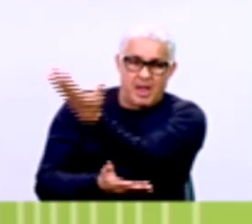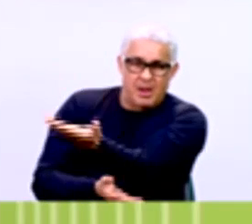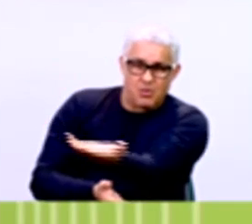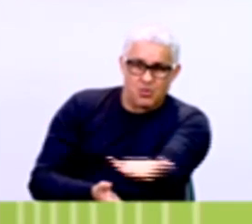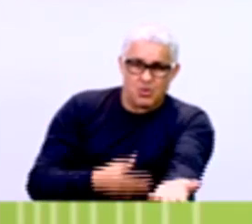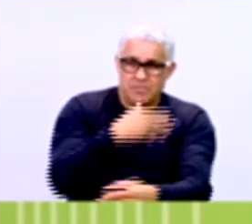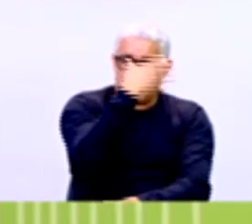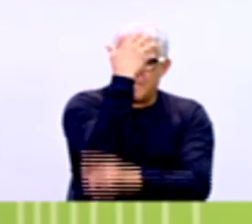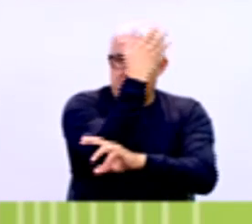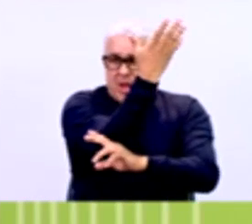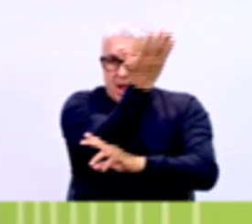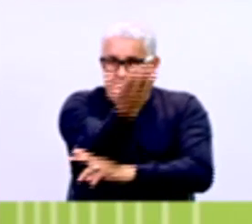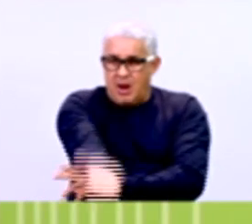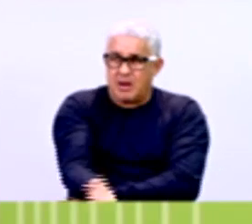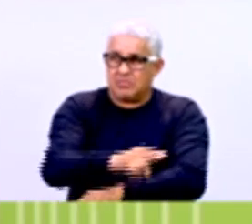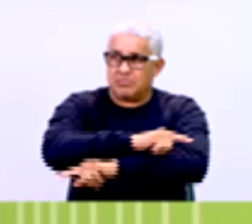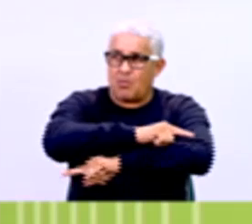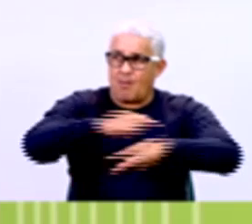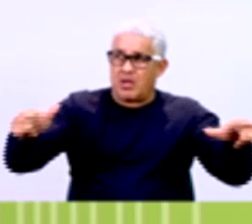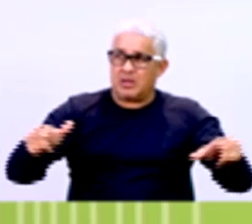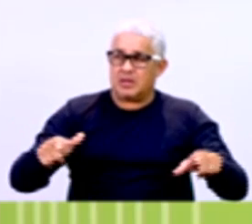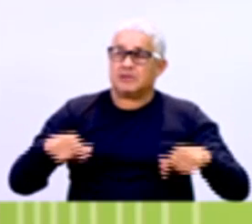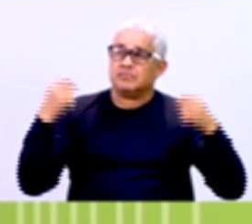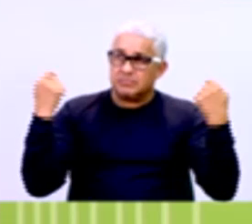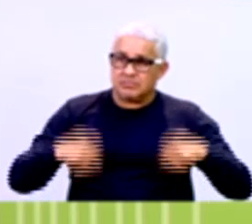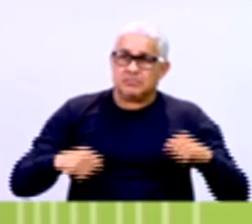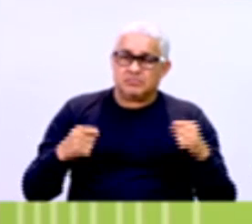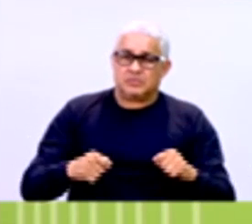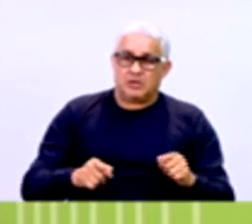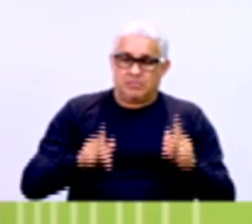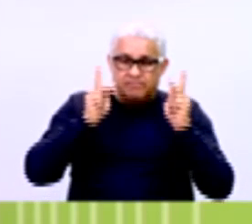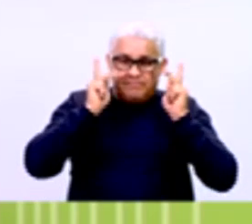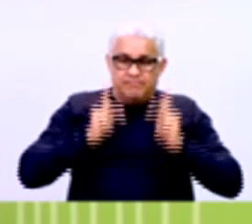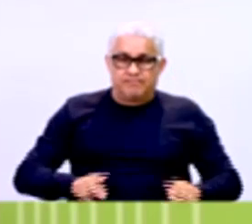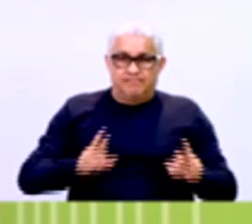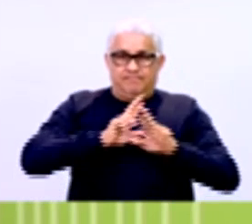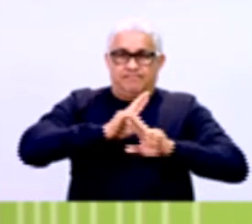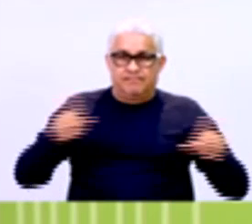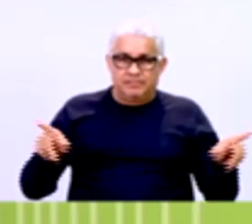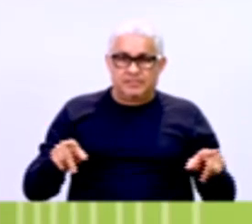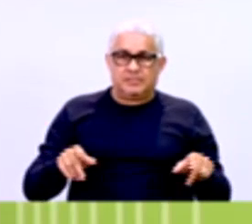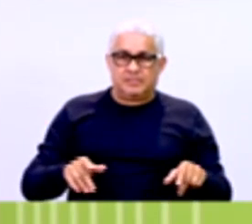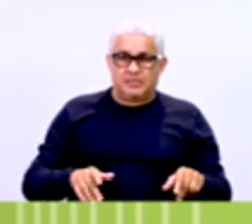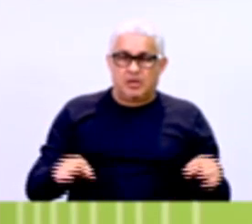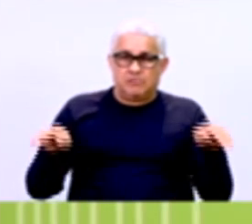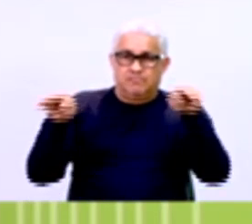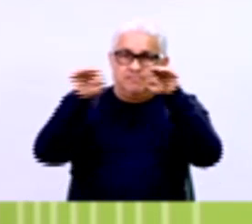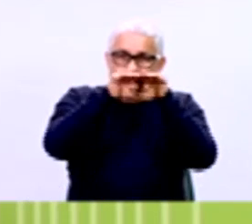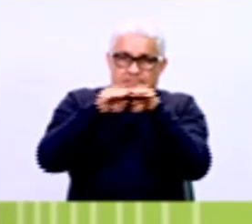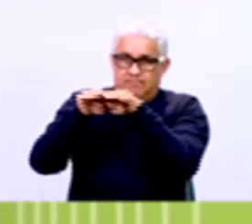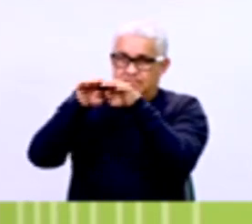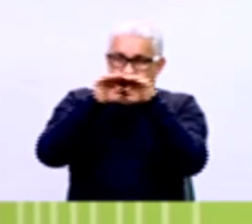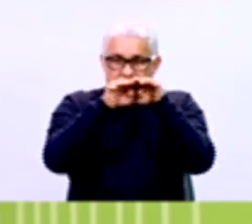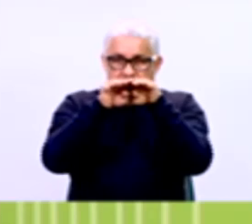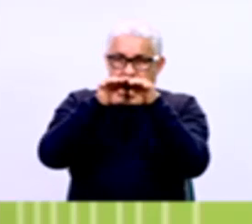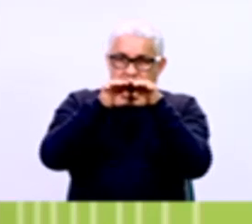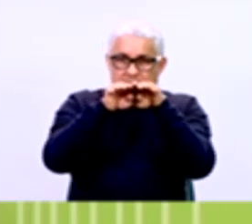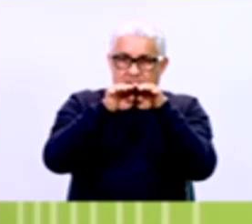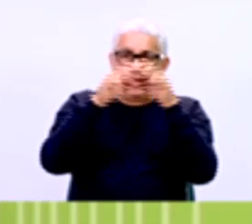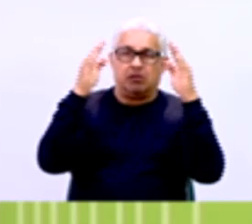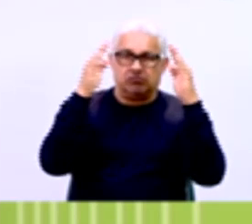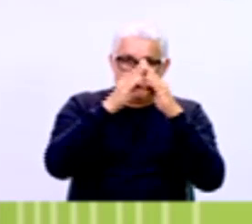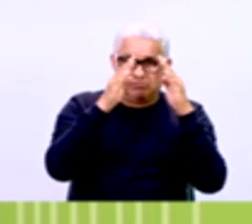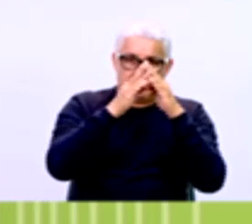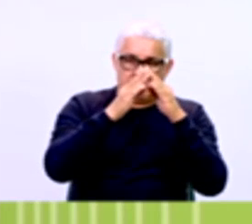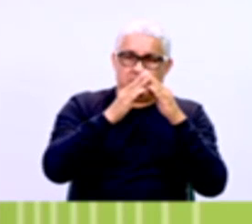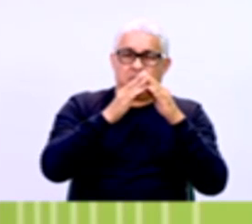é necessário ter uma postura diferenciada, é necessário que o cidadão tome uma postura na sua casa, limpando seu